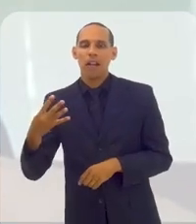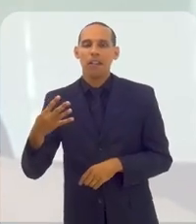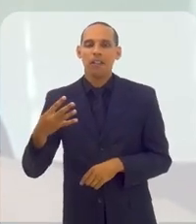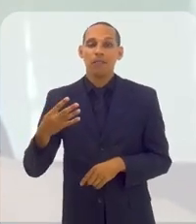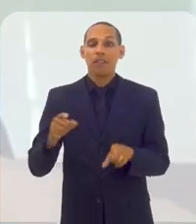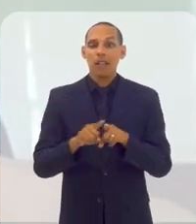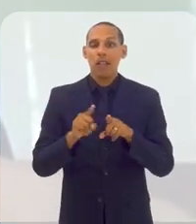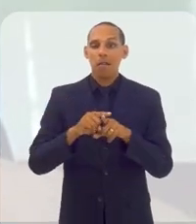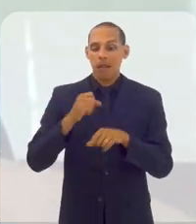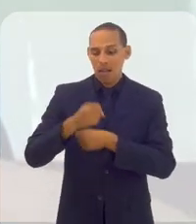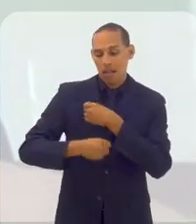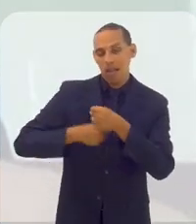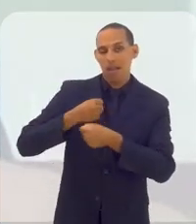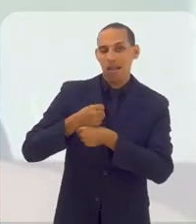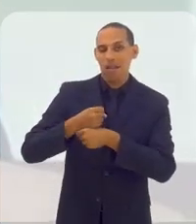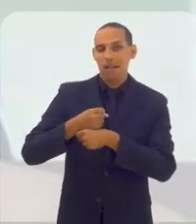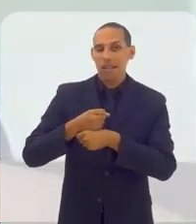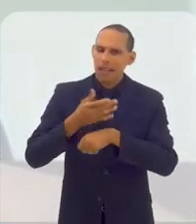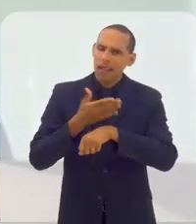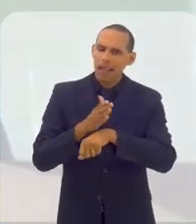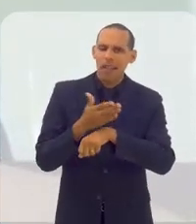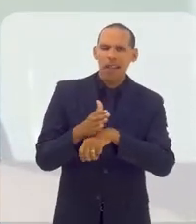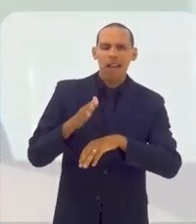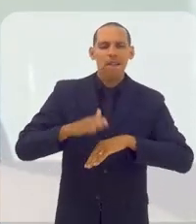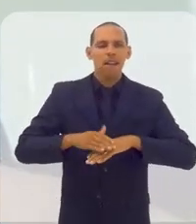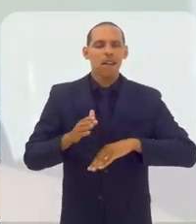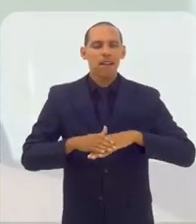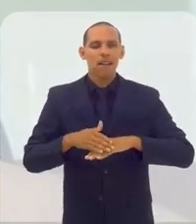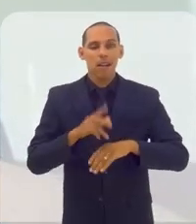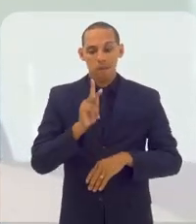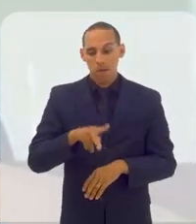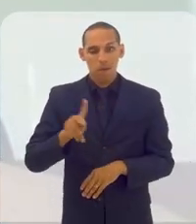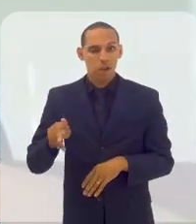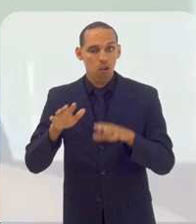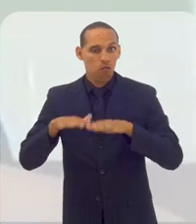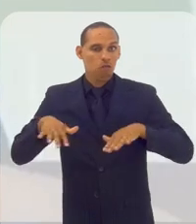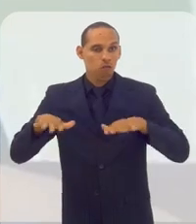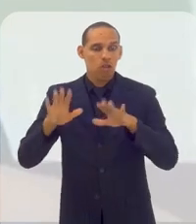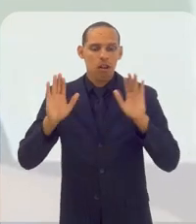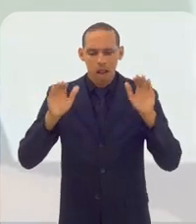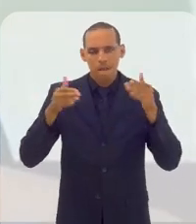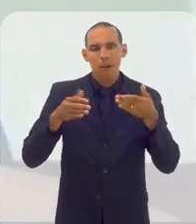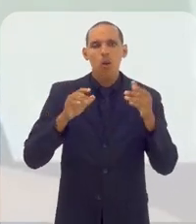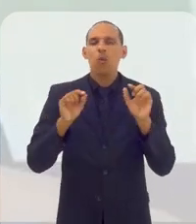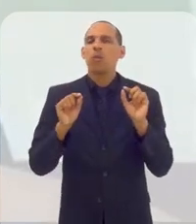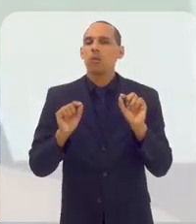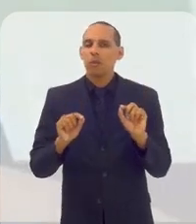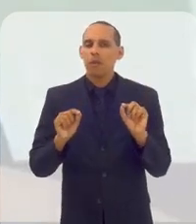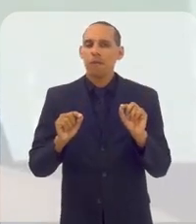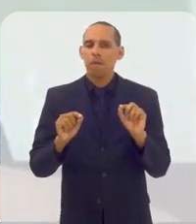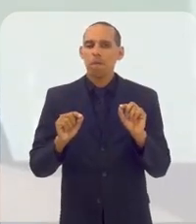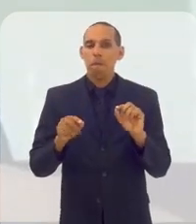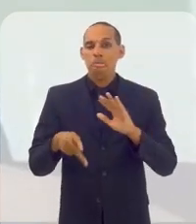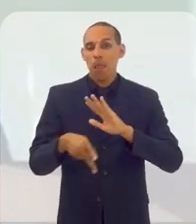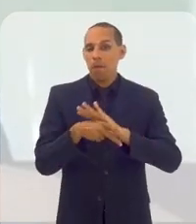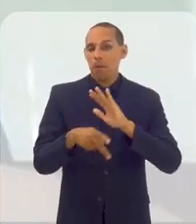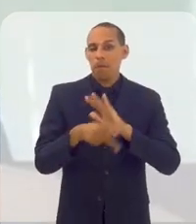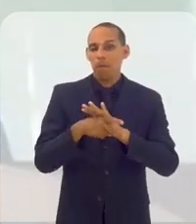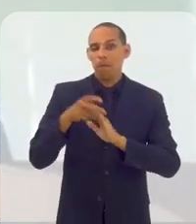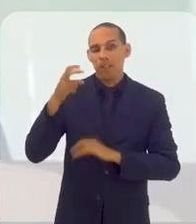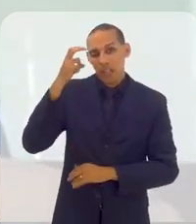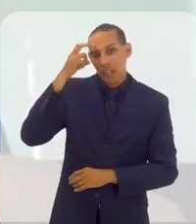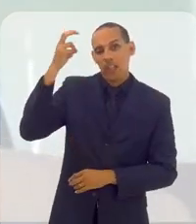a gente está com planejamento para o ano que vem fazer uma capacitação dos nossos professores voltada para